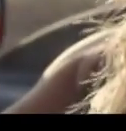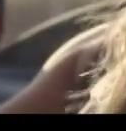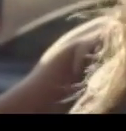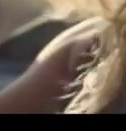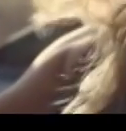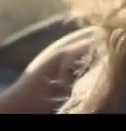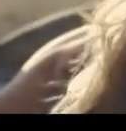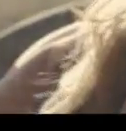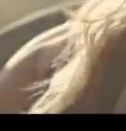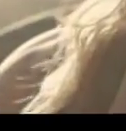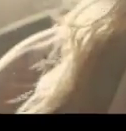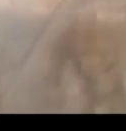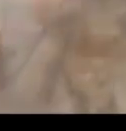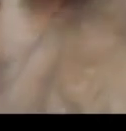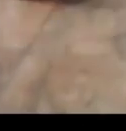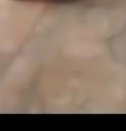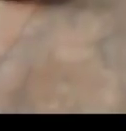livre.